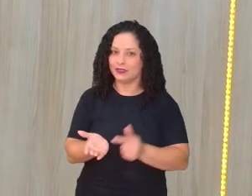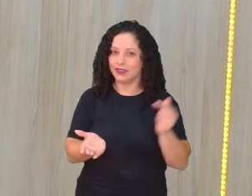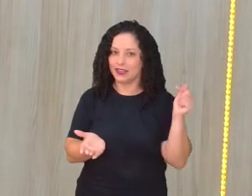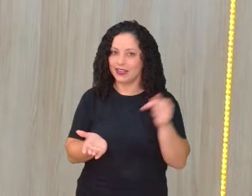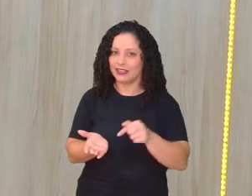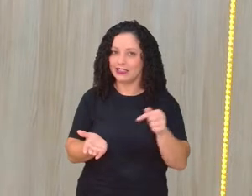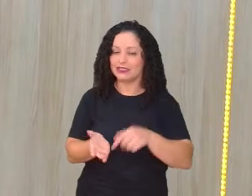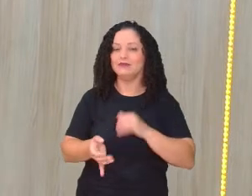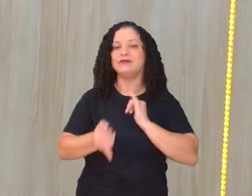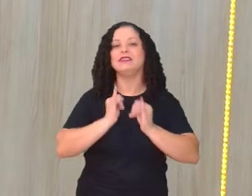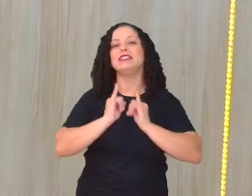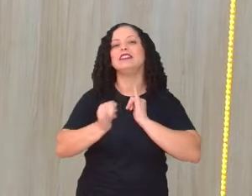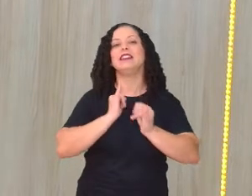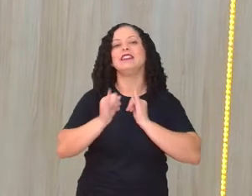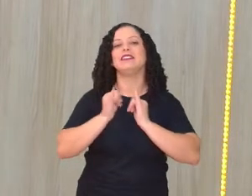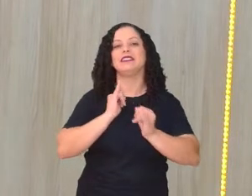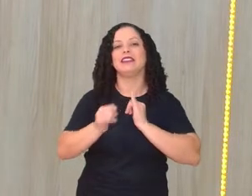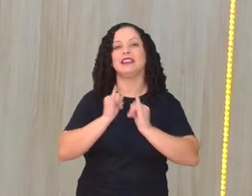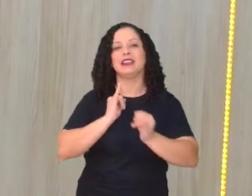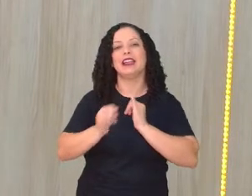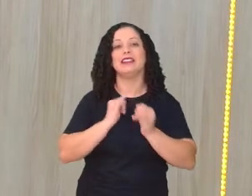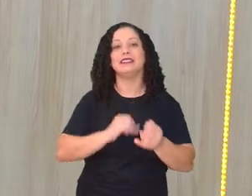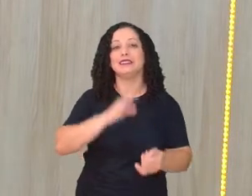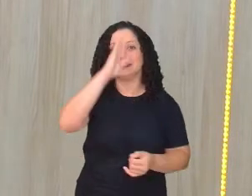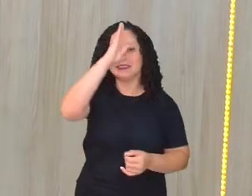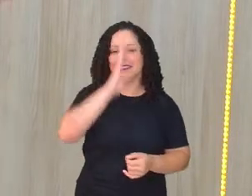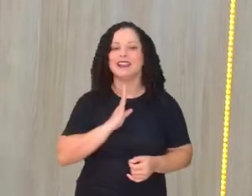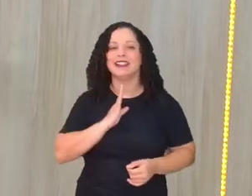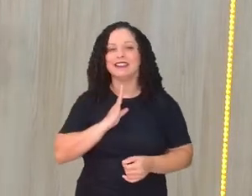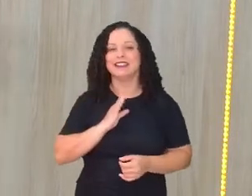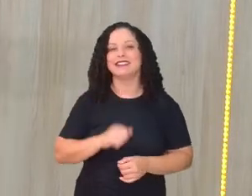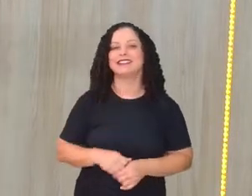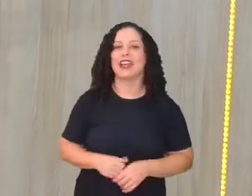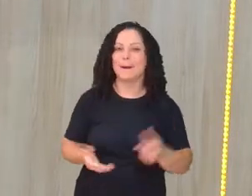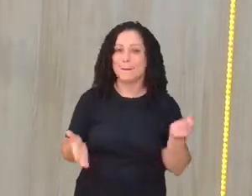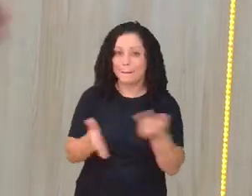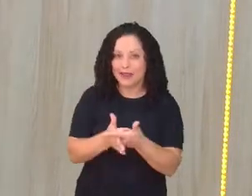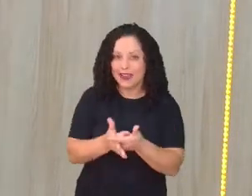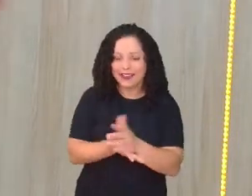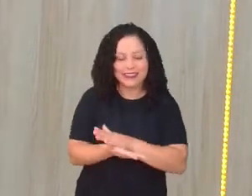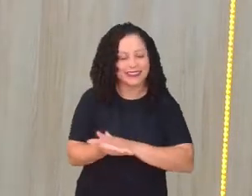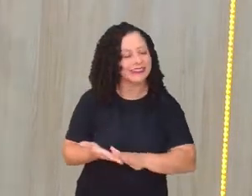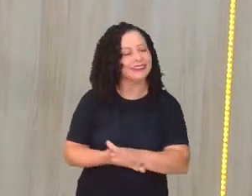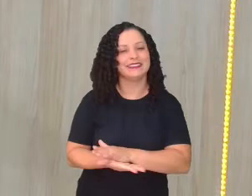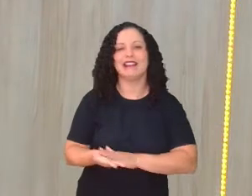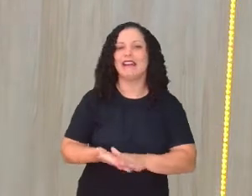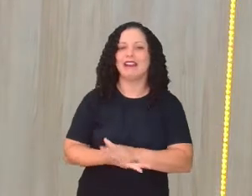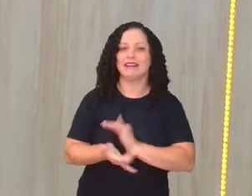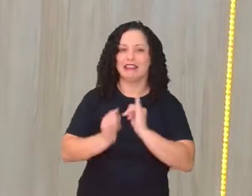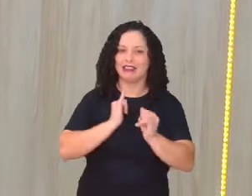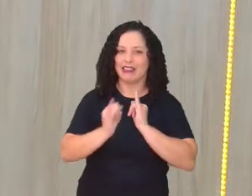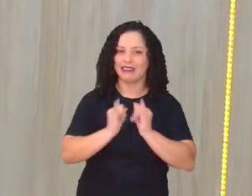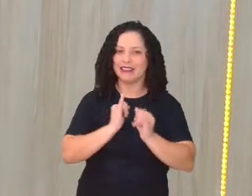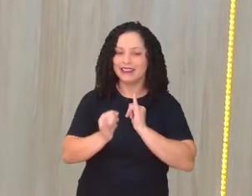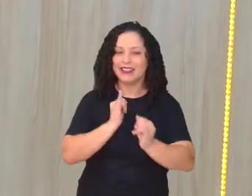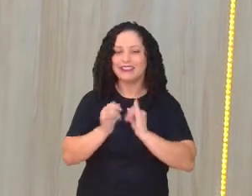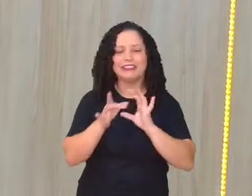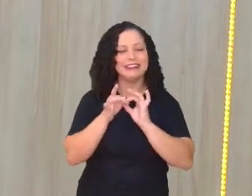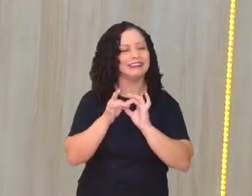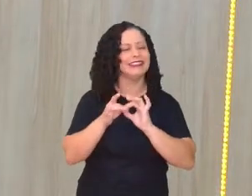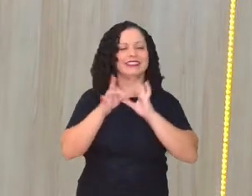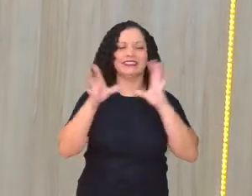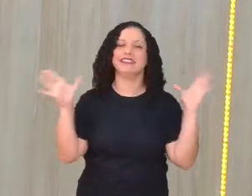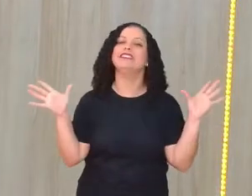sua Isso. internet é financiada. Olha, não vai pagar Não nada, vai. professora, do pacote de dados lá, vai acessar